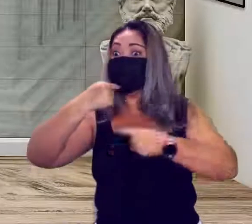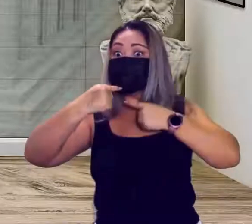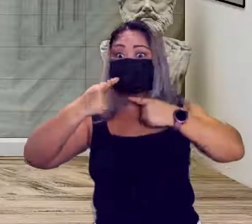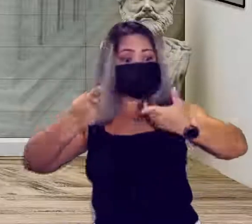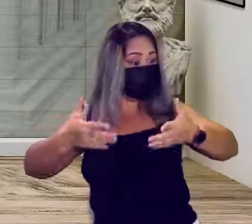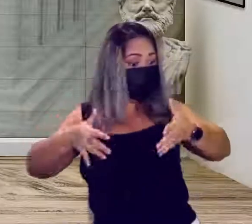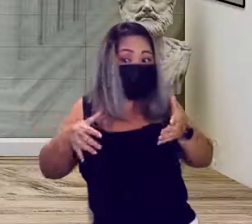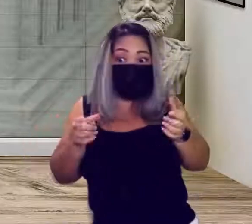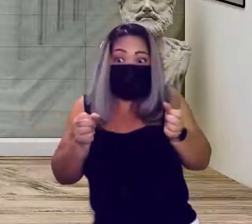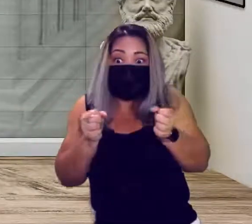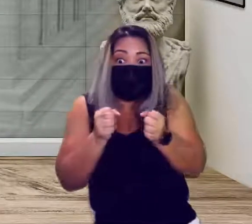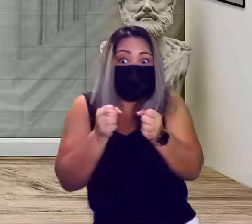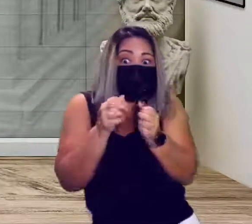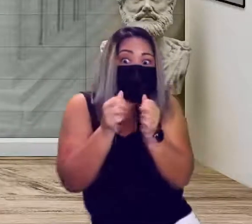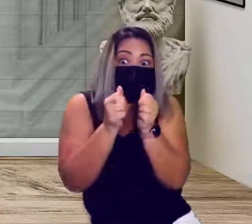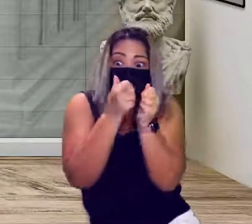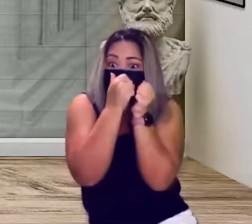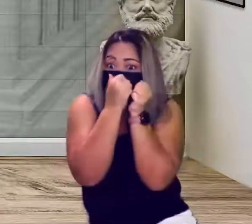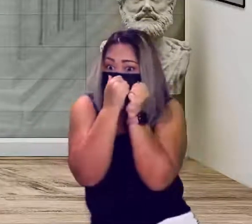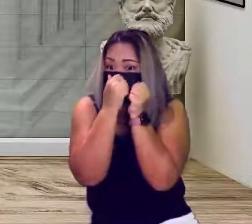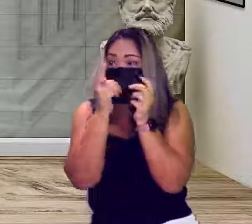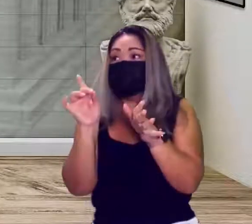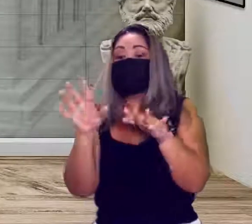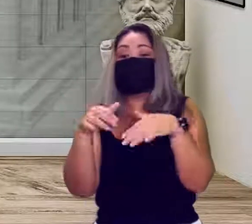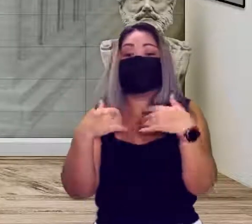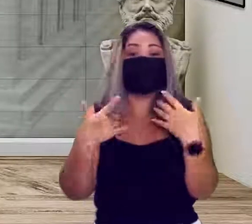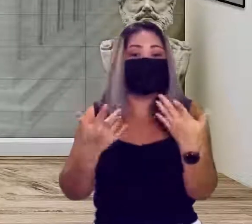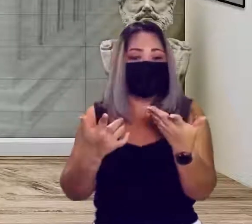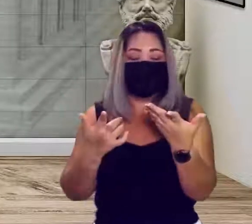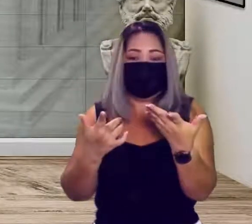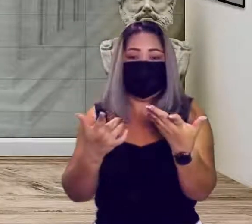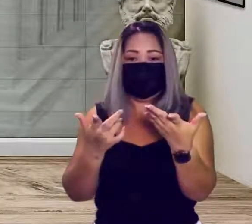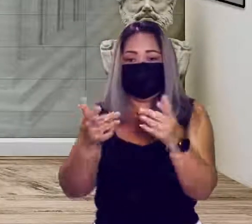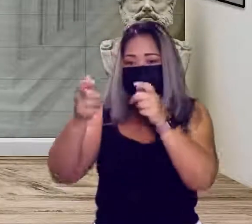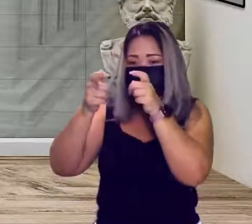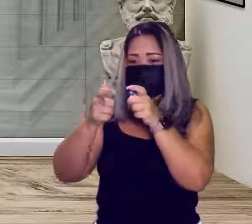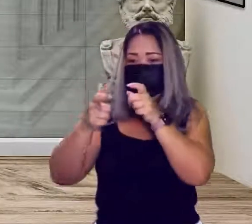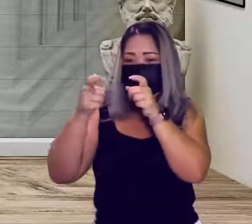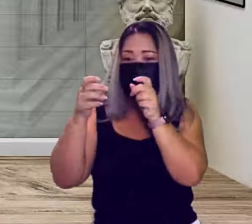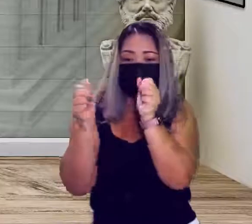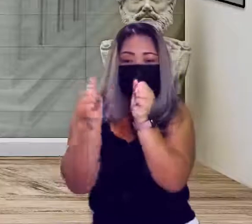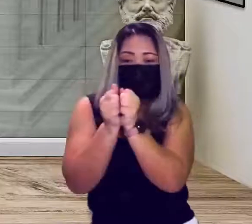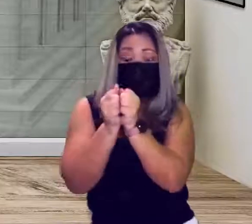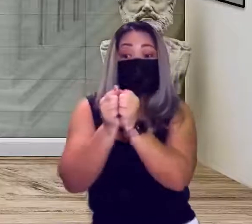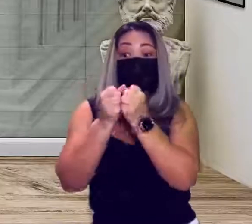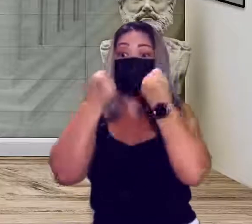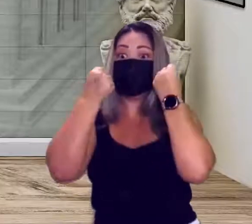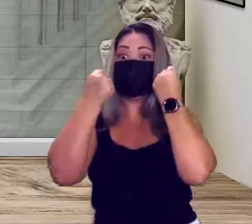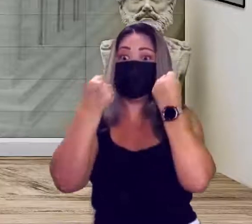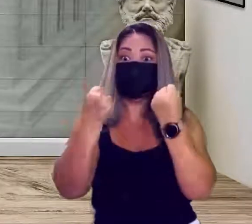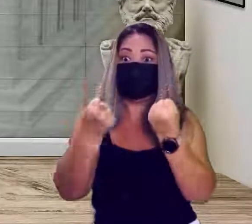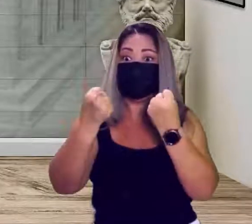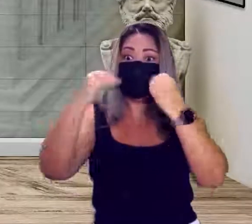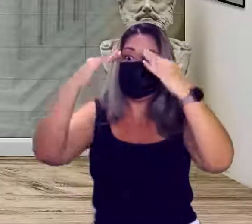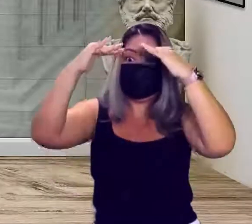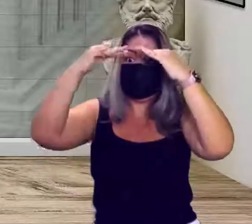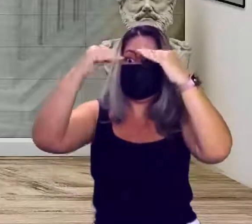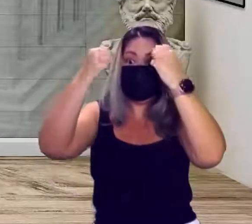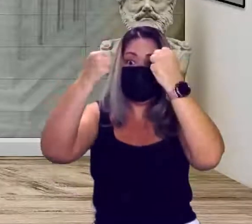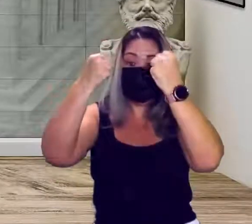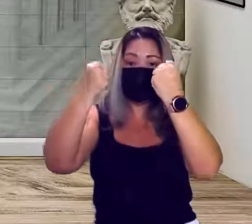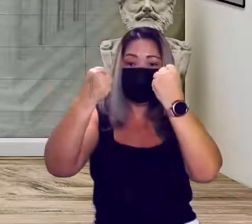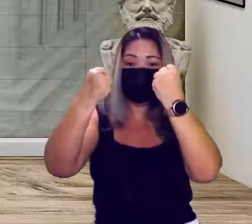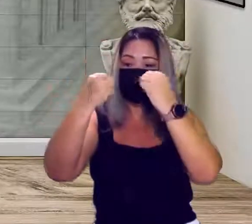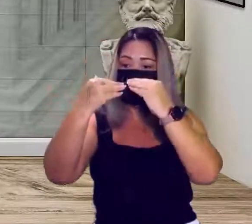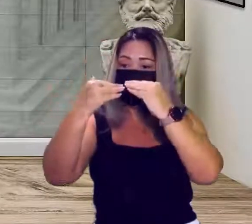espaço, muito apertado. E eles faziam assim, os pilares próximos, porque era muito pesado a estrutura. Se